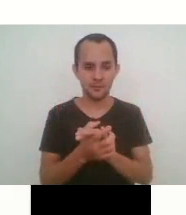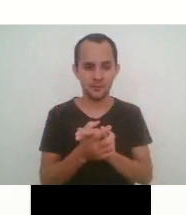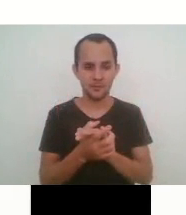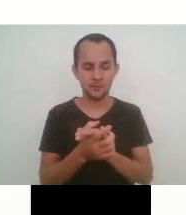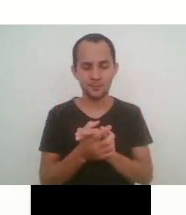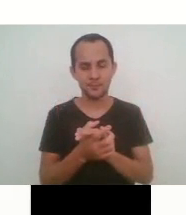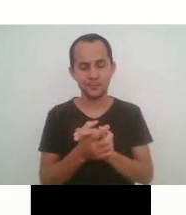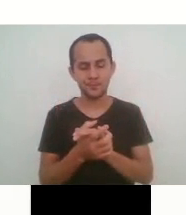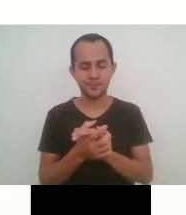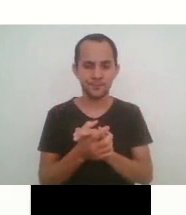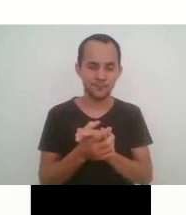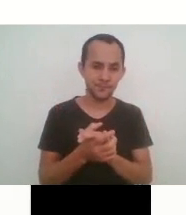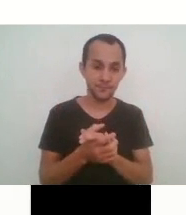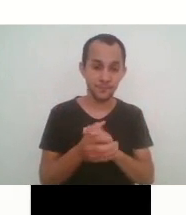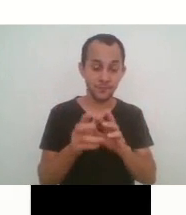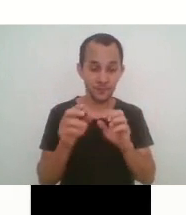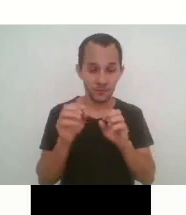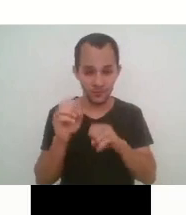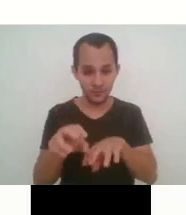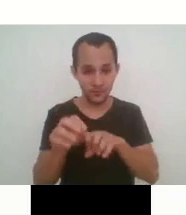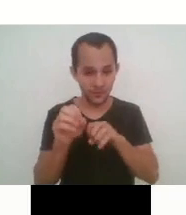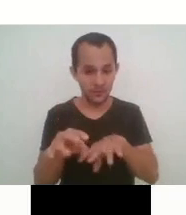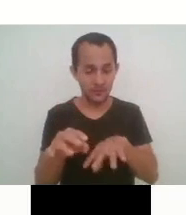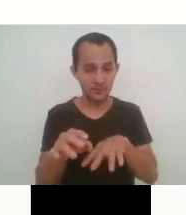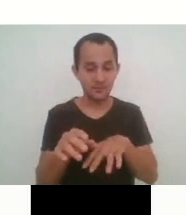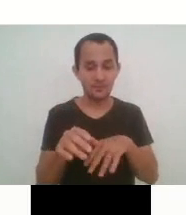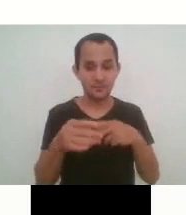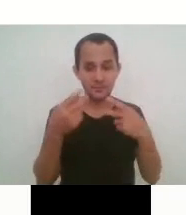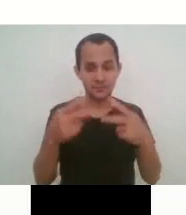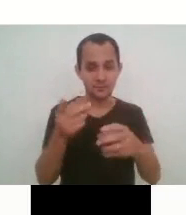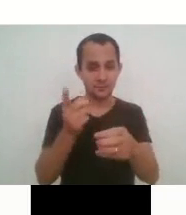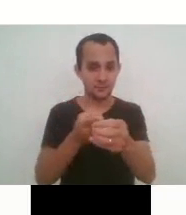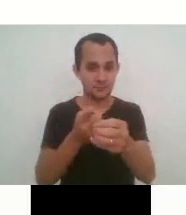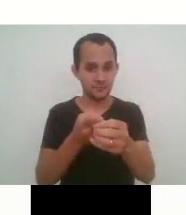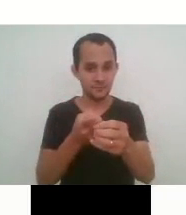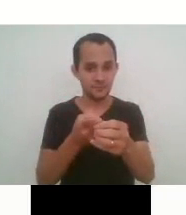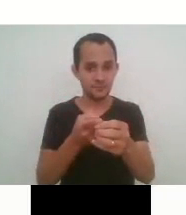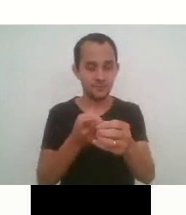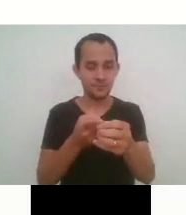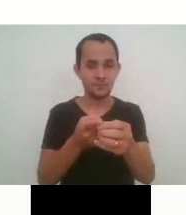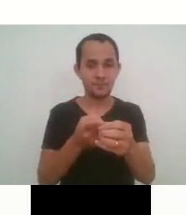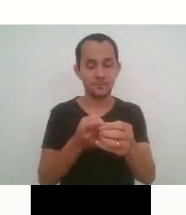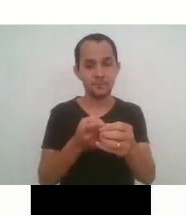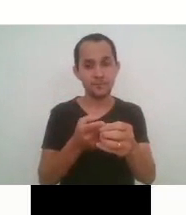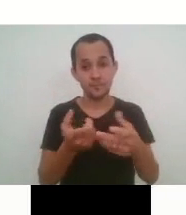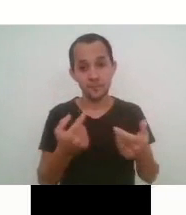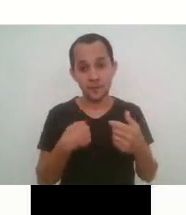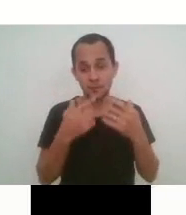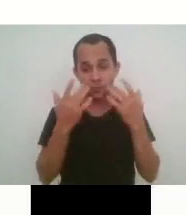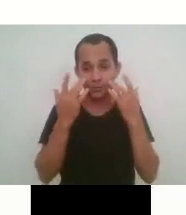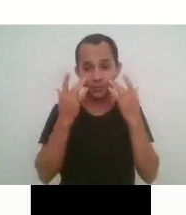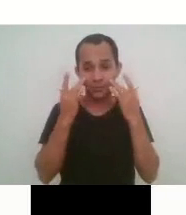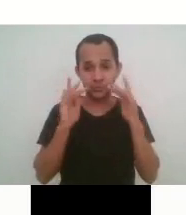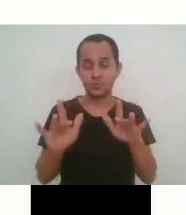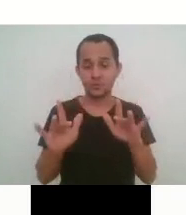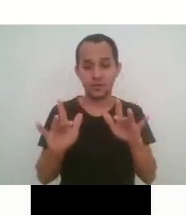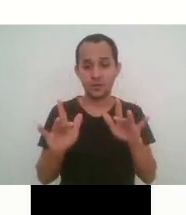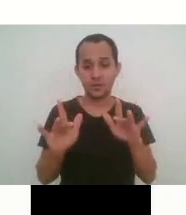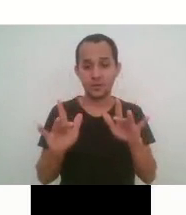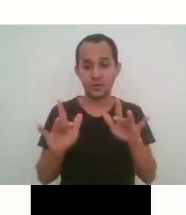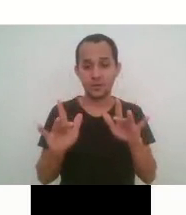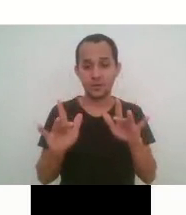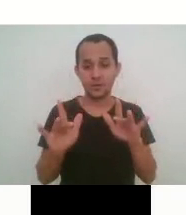da educação, né, no município, eu não sei como está a